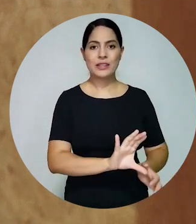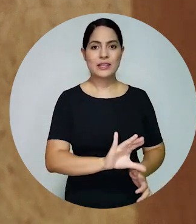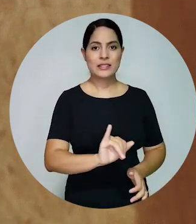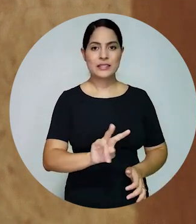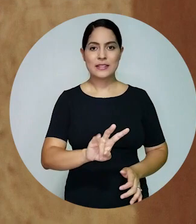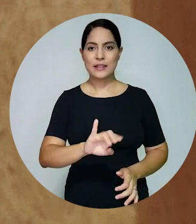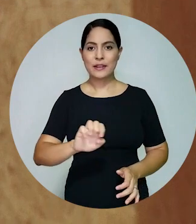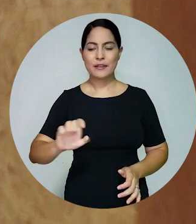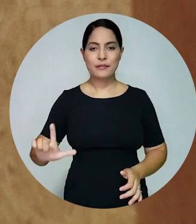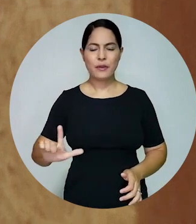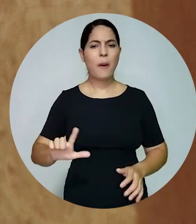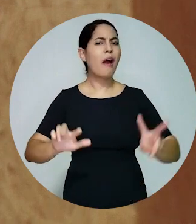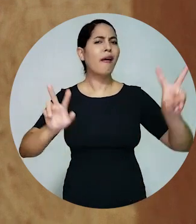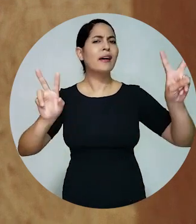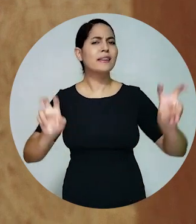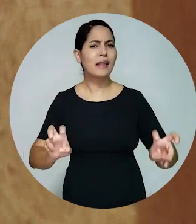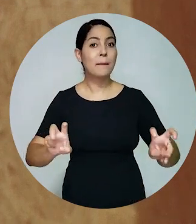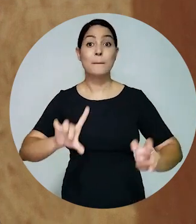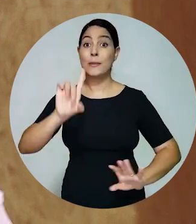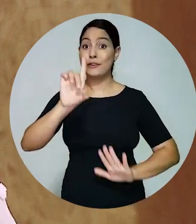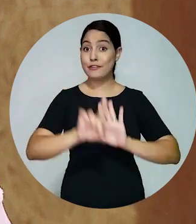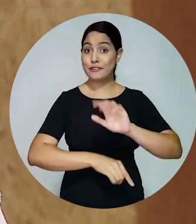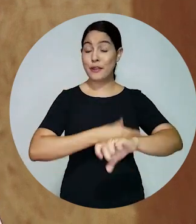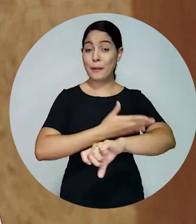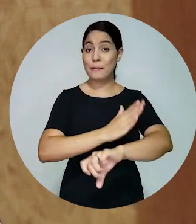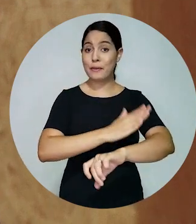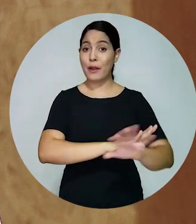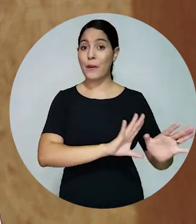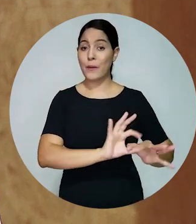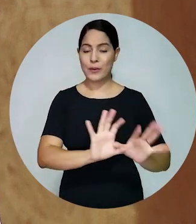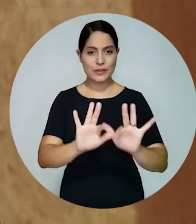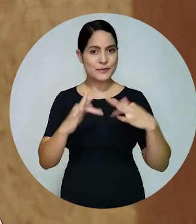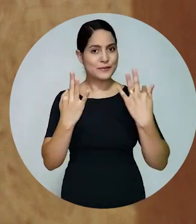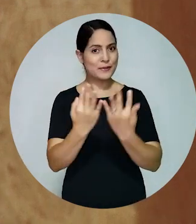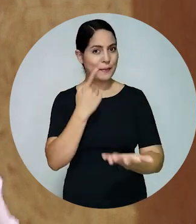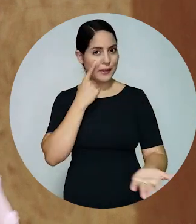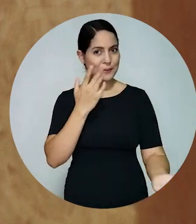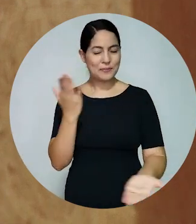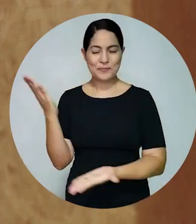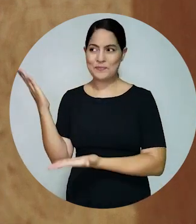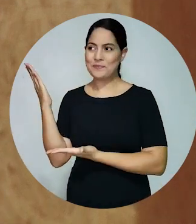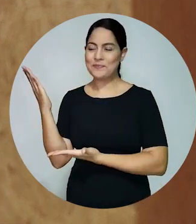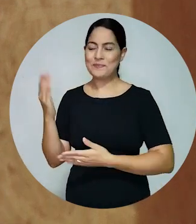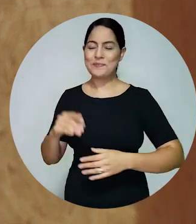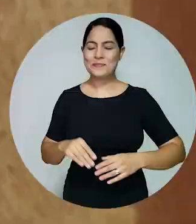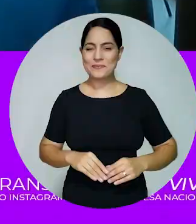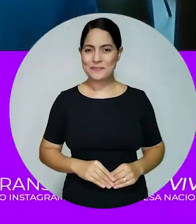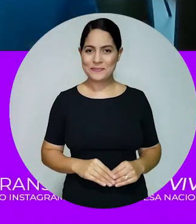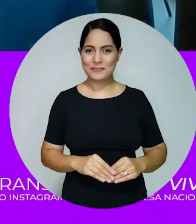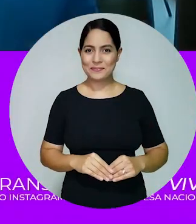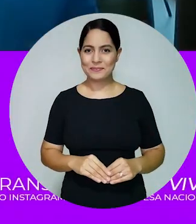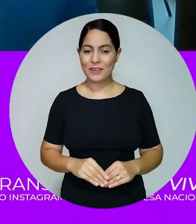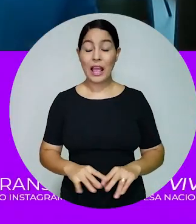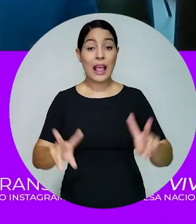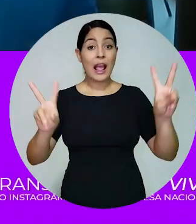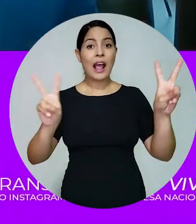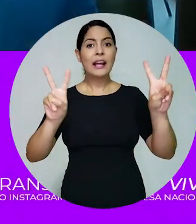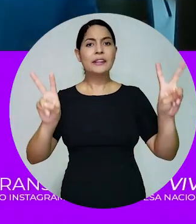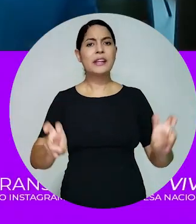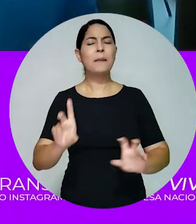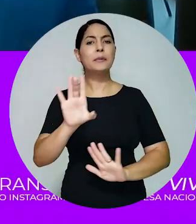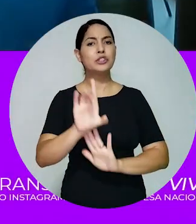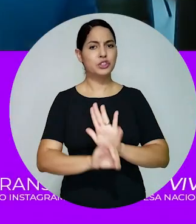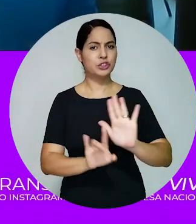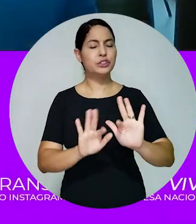Advocacia Civil, cujo assunto tratou dos temas atuais da prática do direito de família. Acompanhe. Vamos tratar de